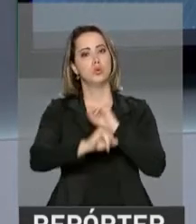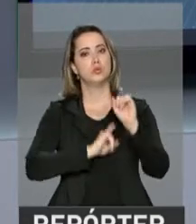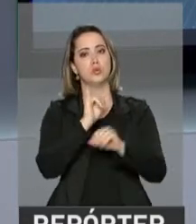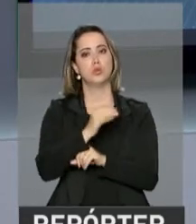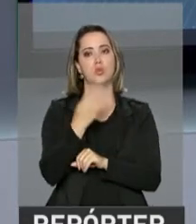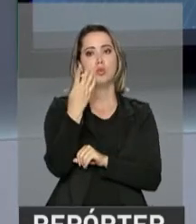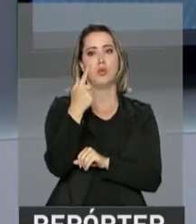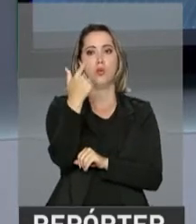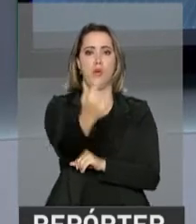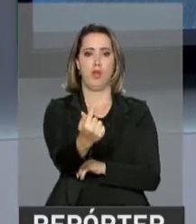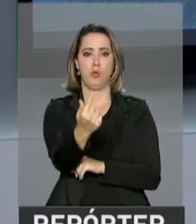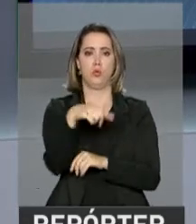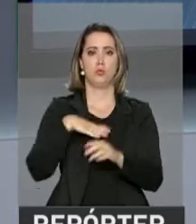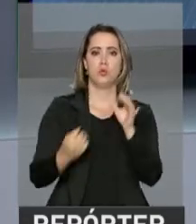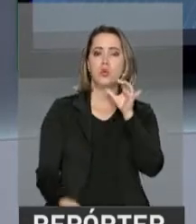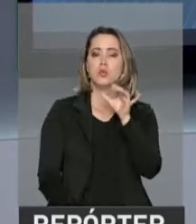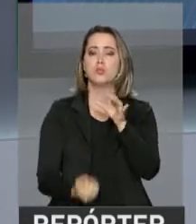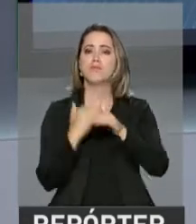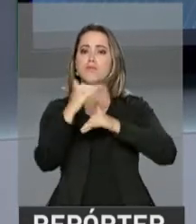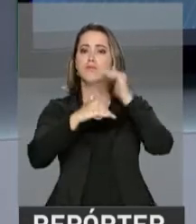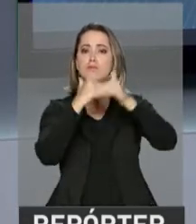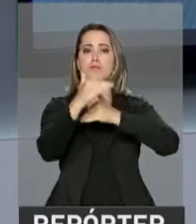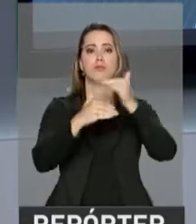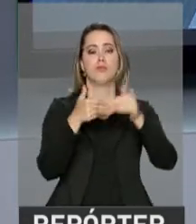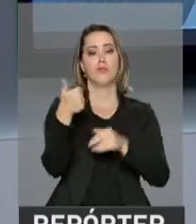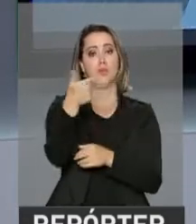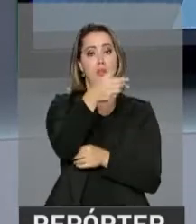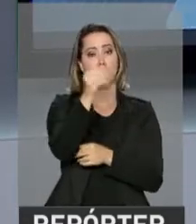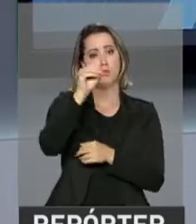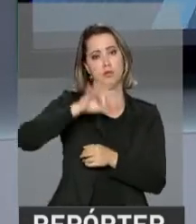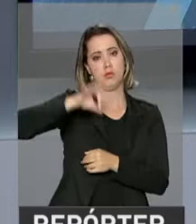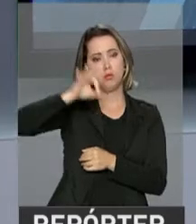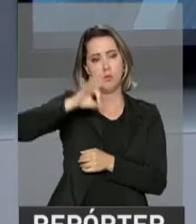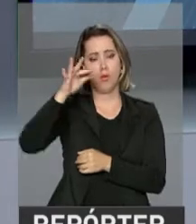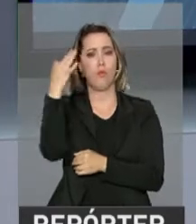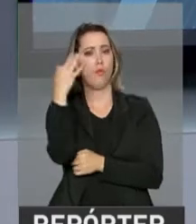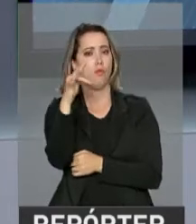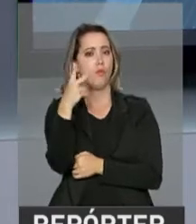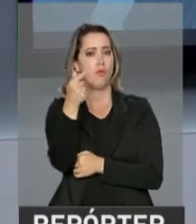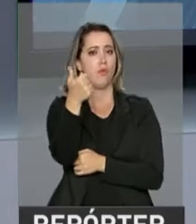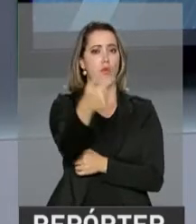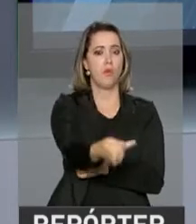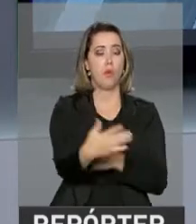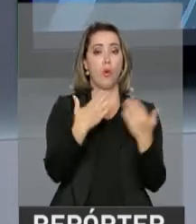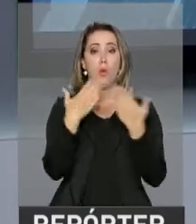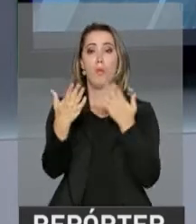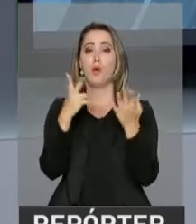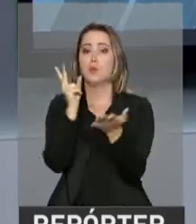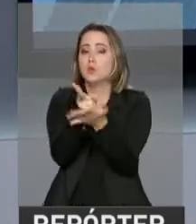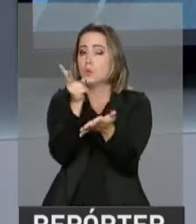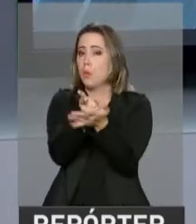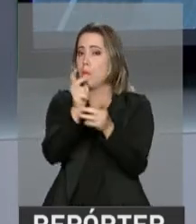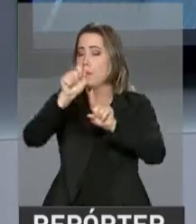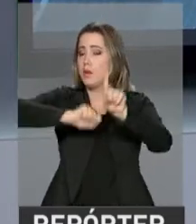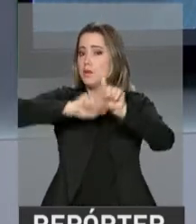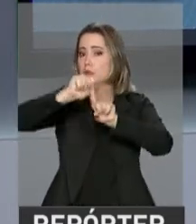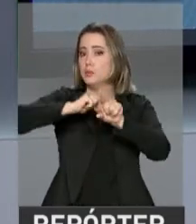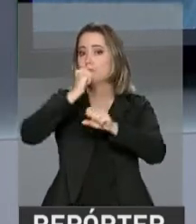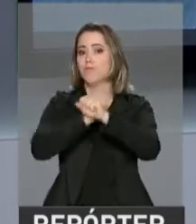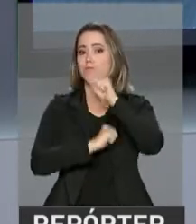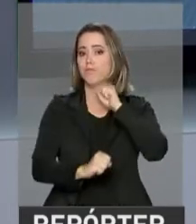4g cresceu 120% em fevereiro de 2007 em comparação ao mesmo mês do ano passado